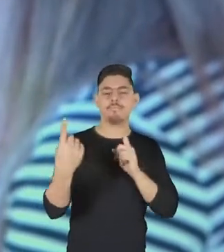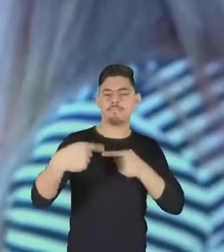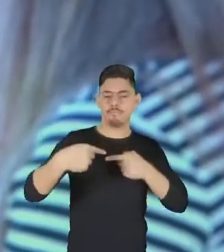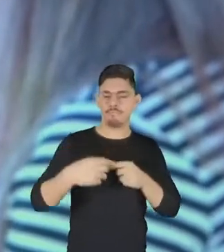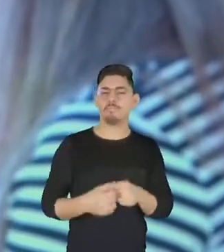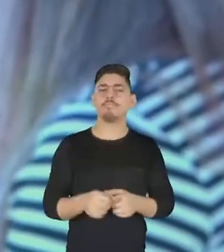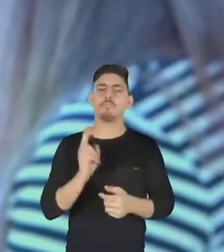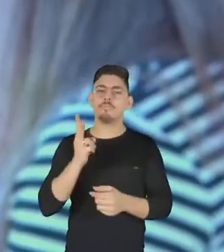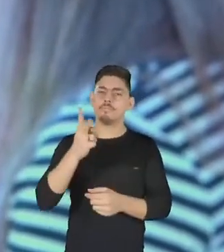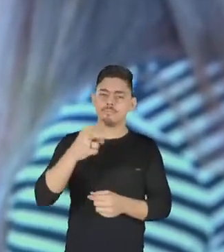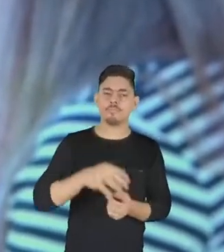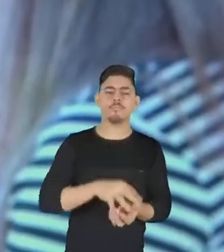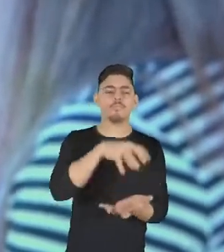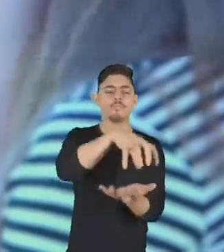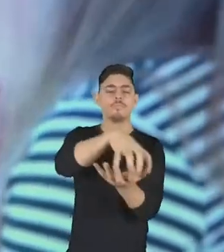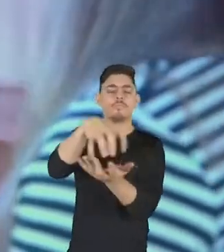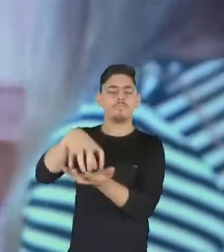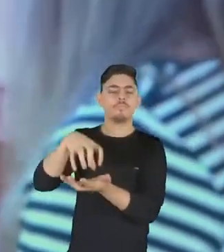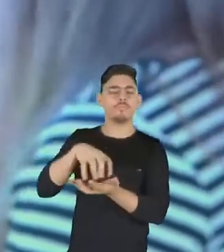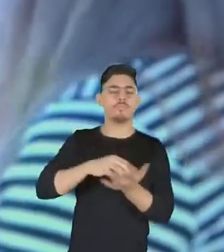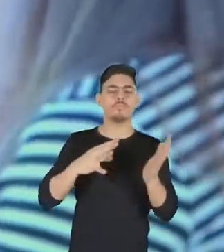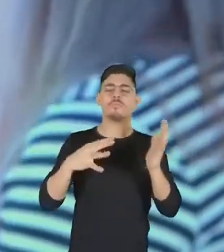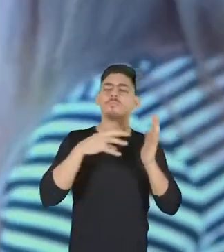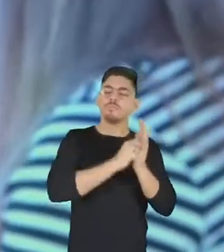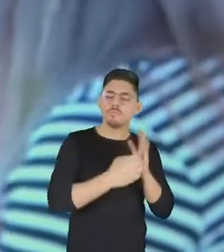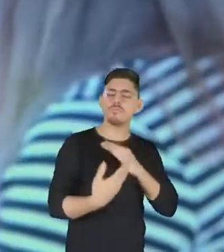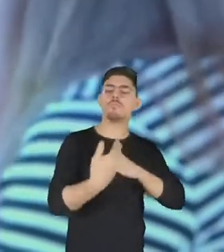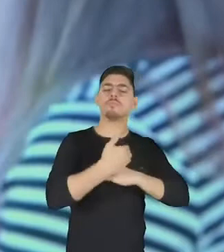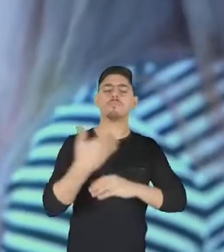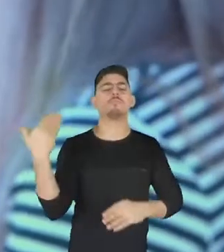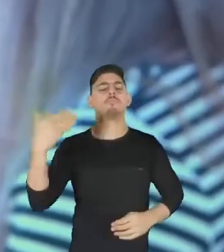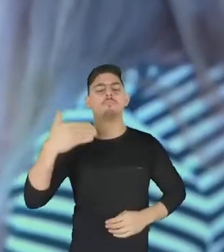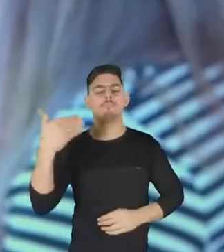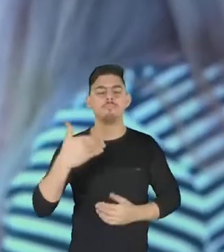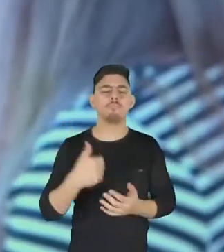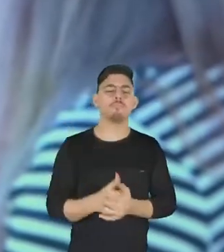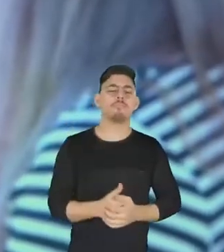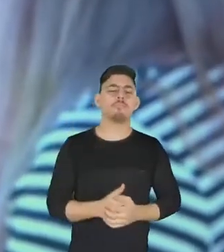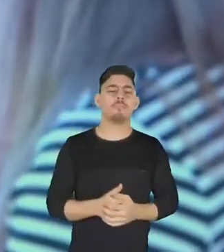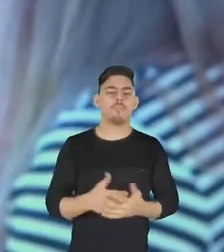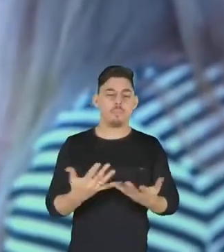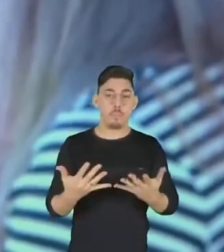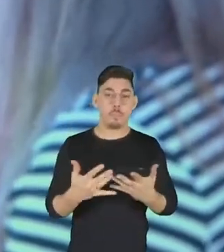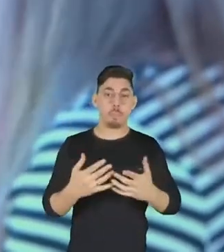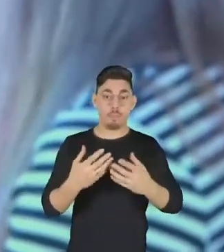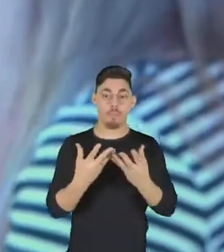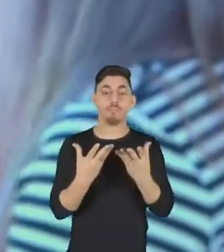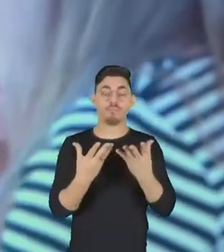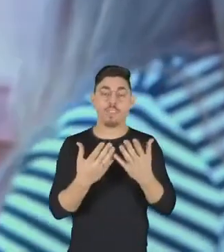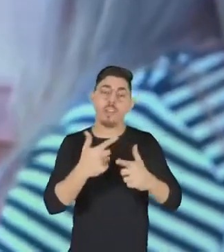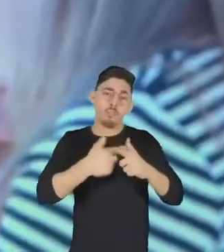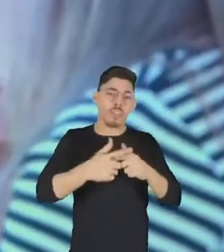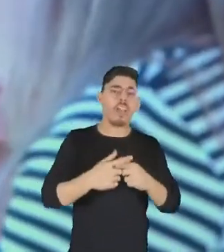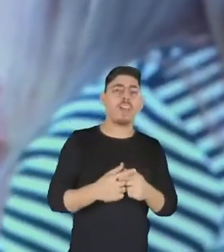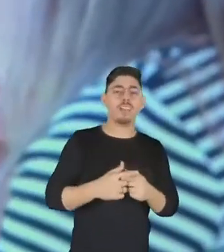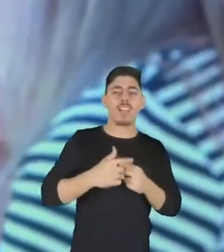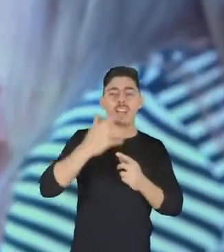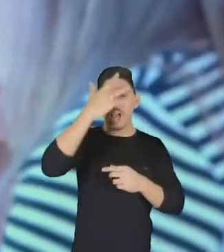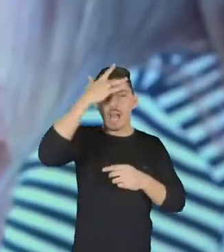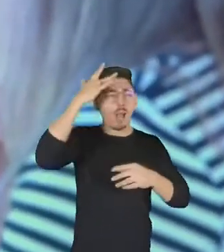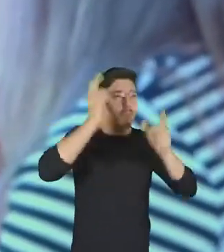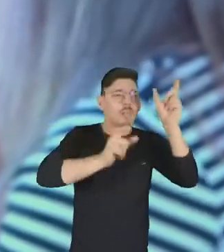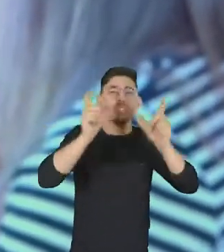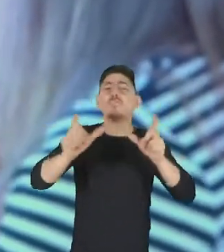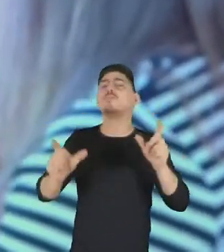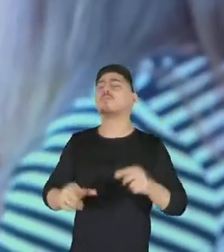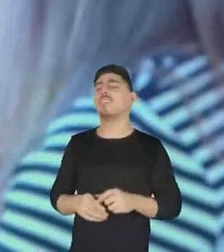as equipes engajadas, participando, envolvidas, né? Porque todo mundo tinha muito envolvimento com